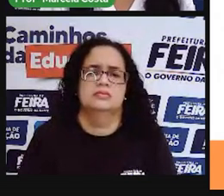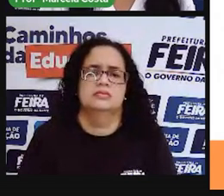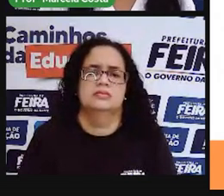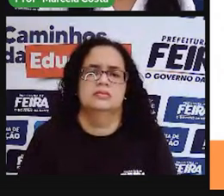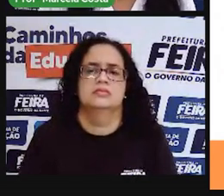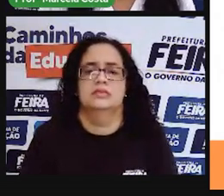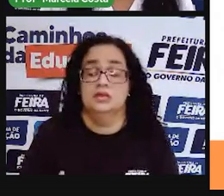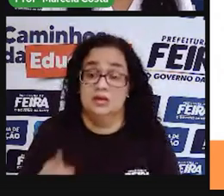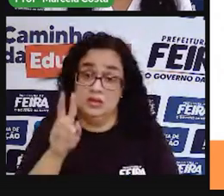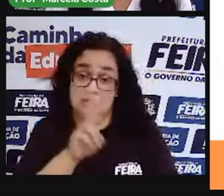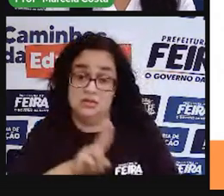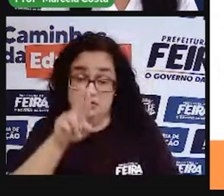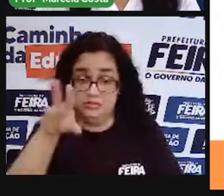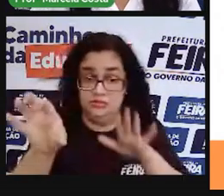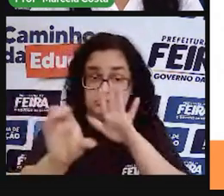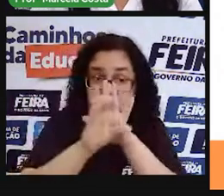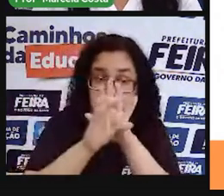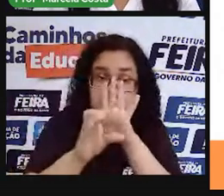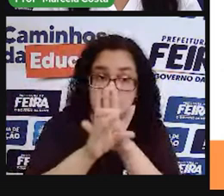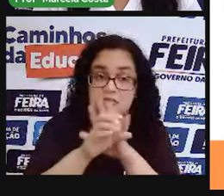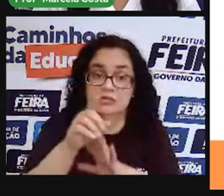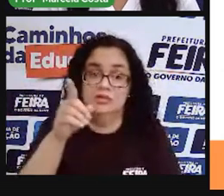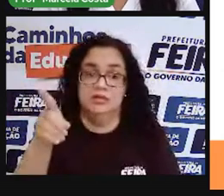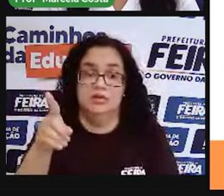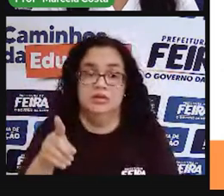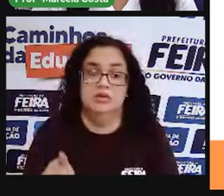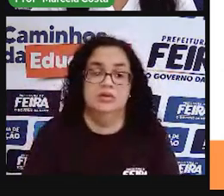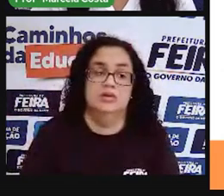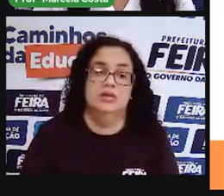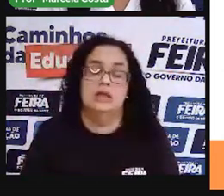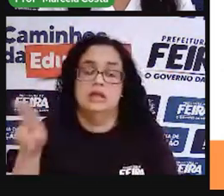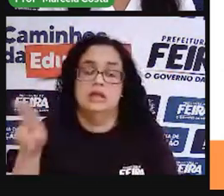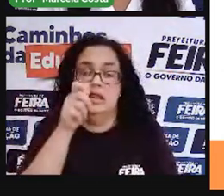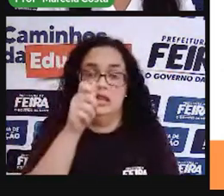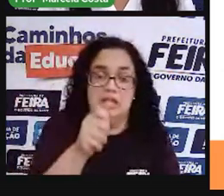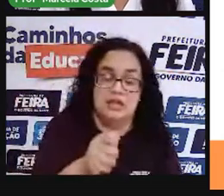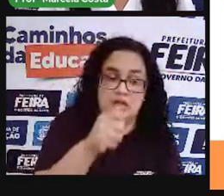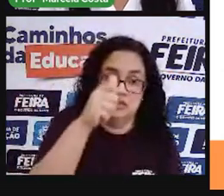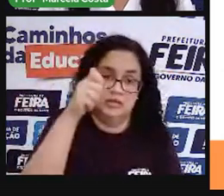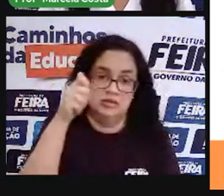É esse botão aqui, o botão de liga, desliga.